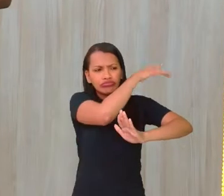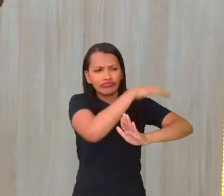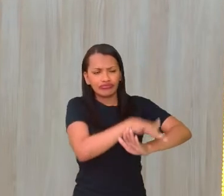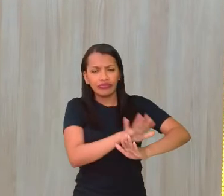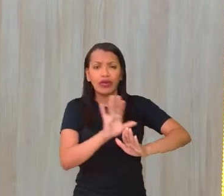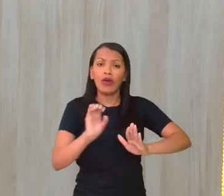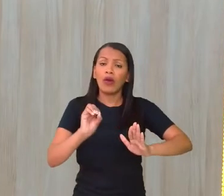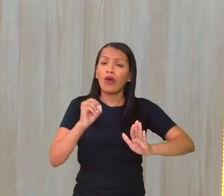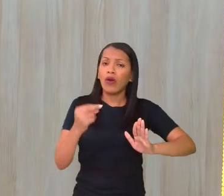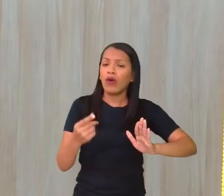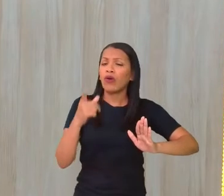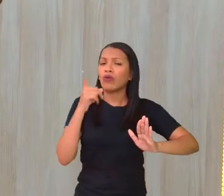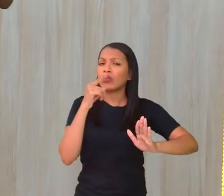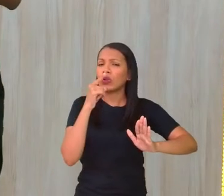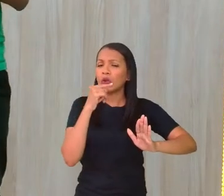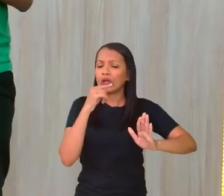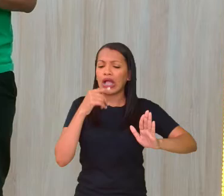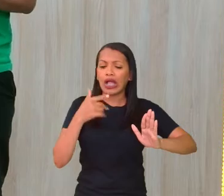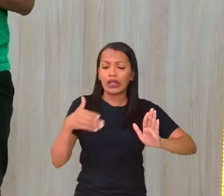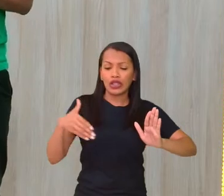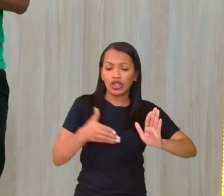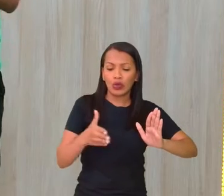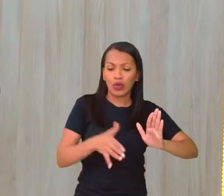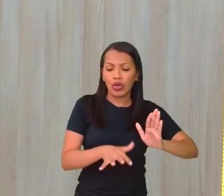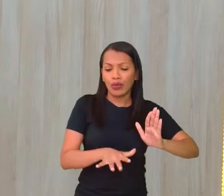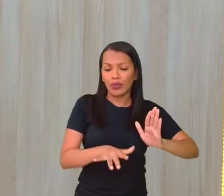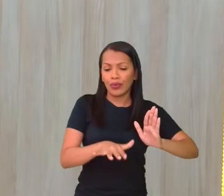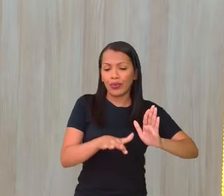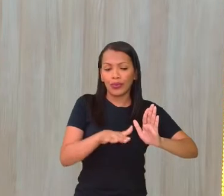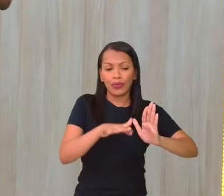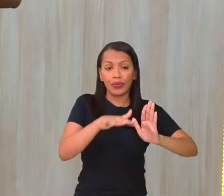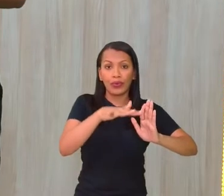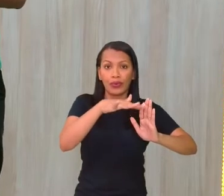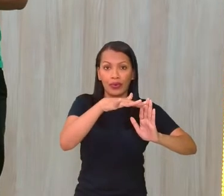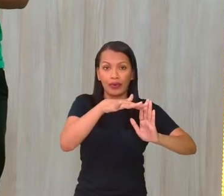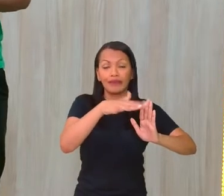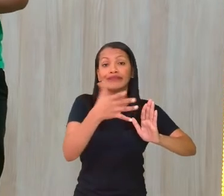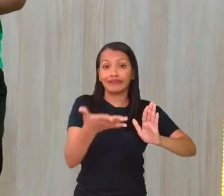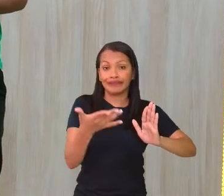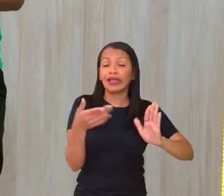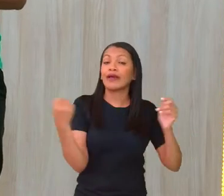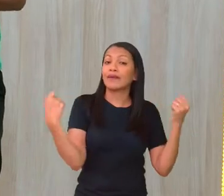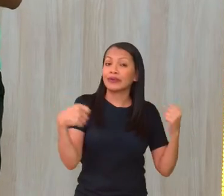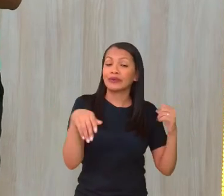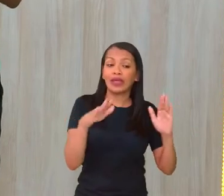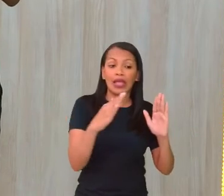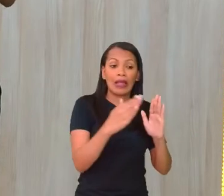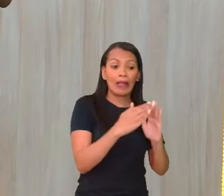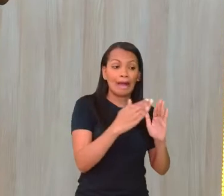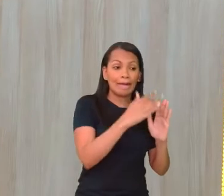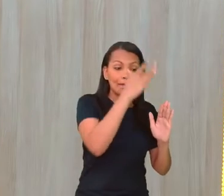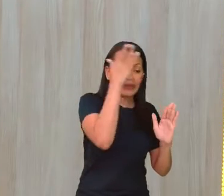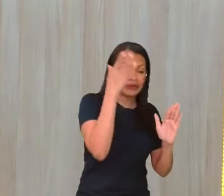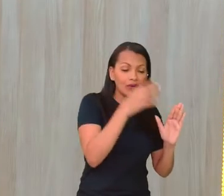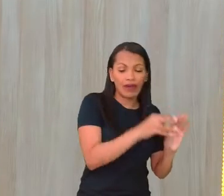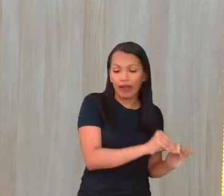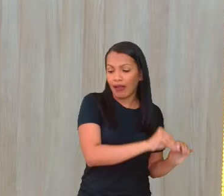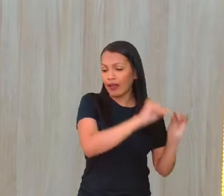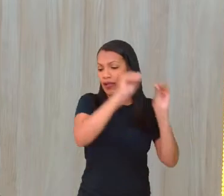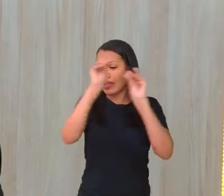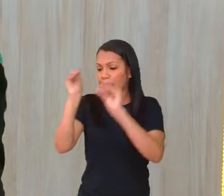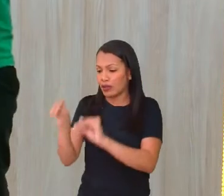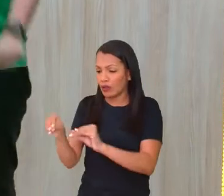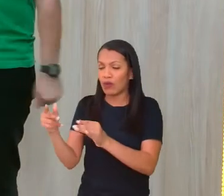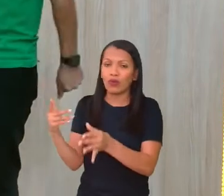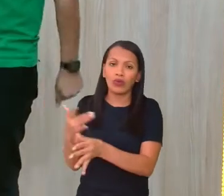Então, tudo isso são medidas que visam cumprir esse ponto aí, o 13.1. Vamos para